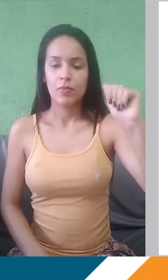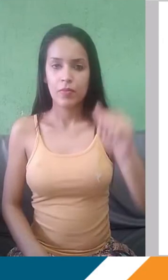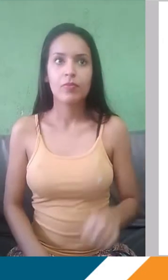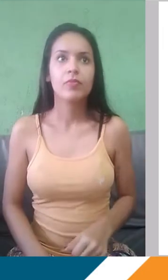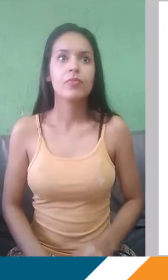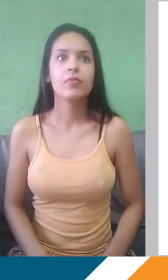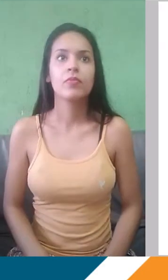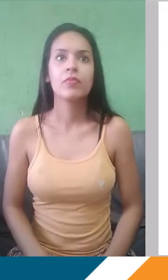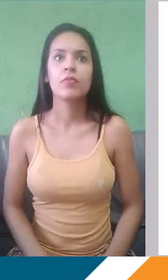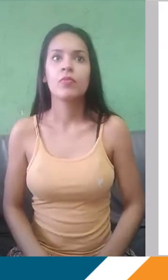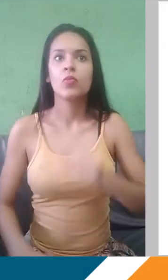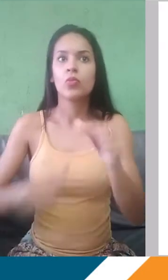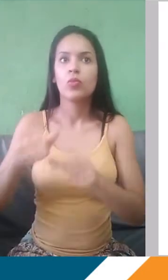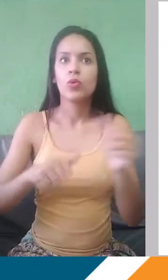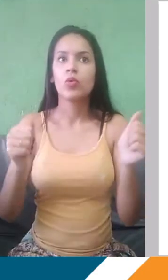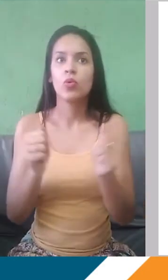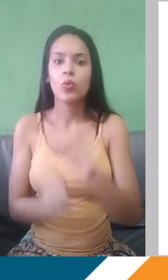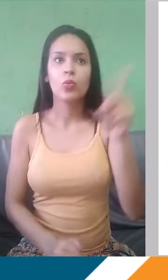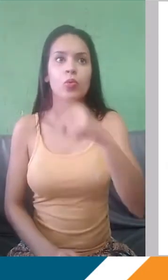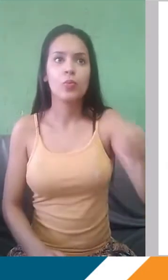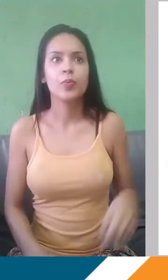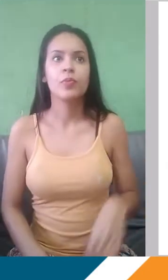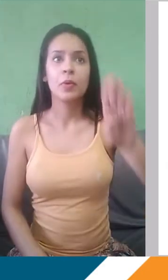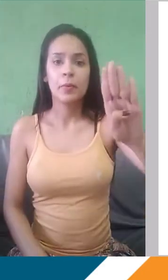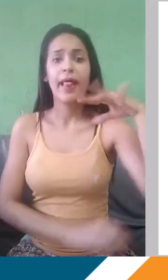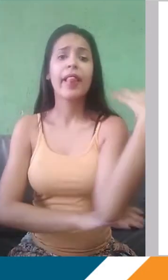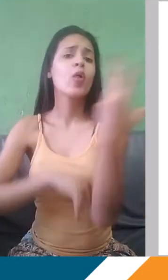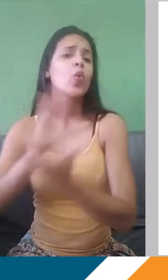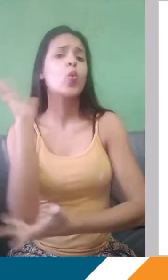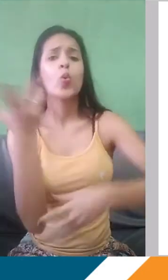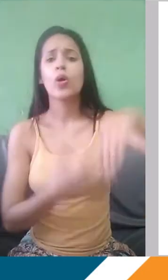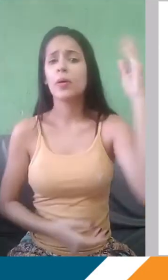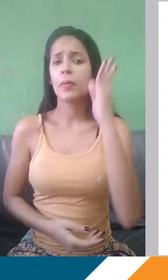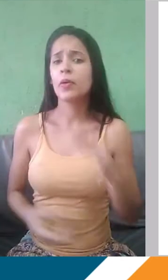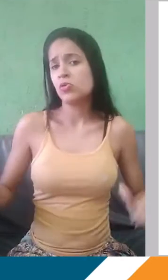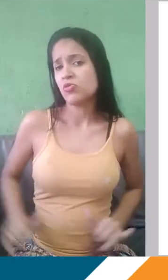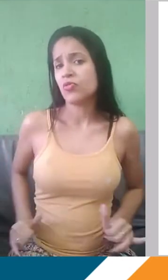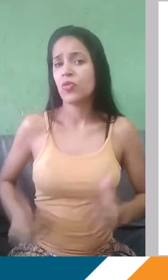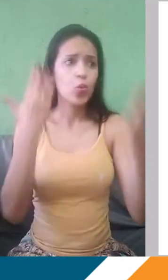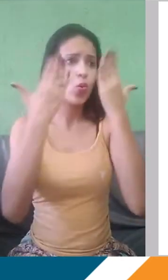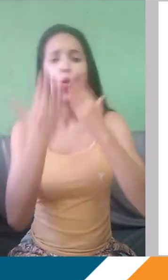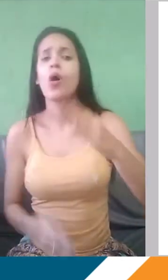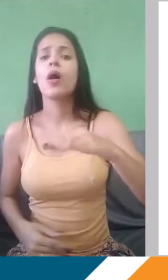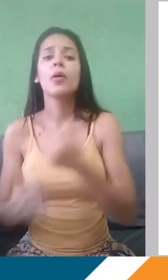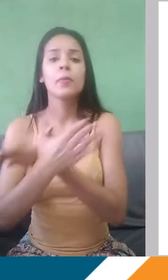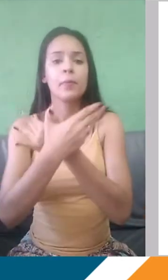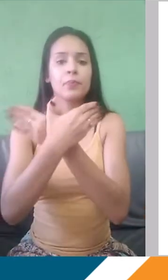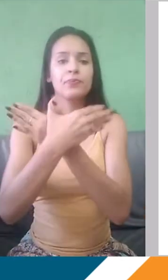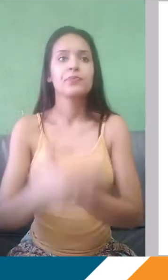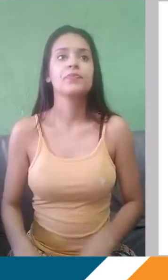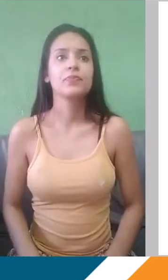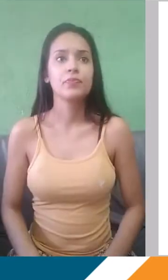repressão e censura. Alternativa B: a natureza brasileira agonizante como um pássaro enjaulado. C.